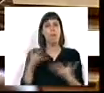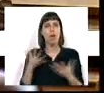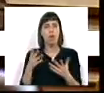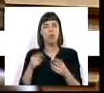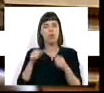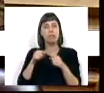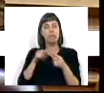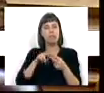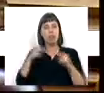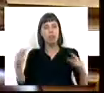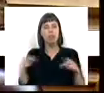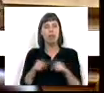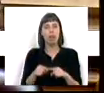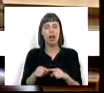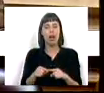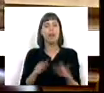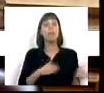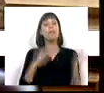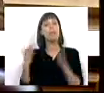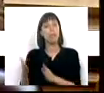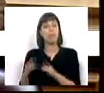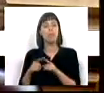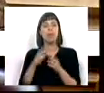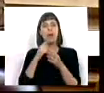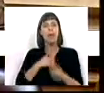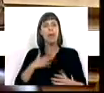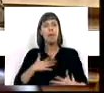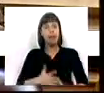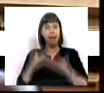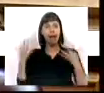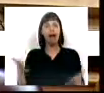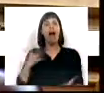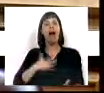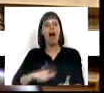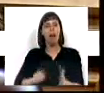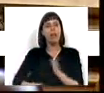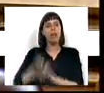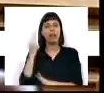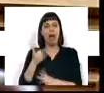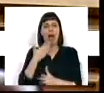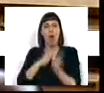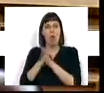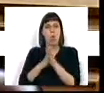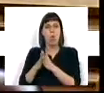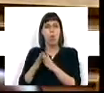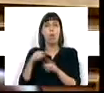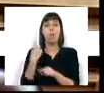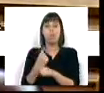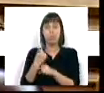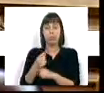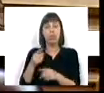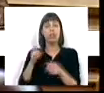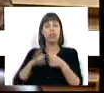os transgénicos. Por outro lado, as multinacionais querem ganhar terreno também